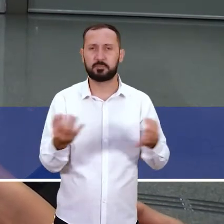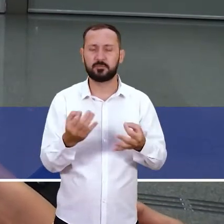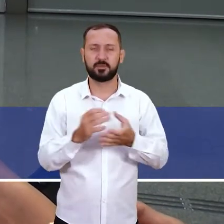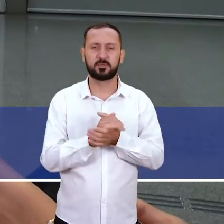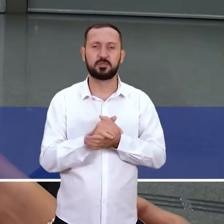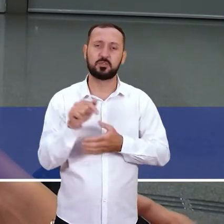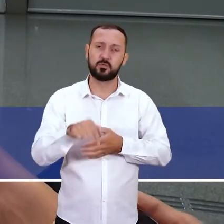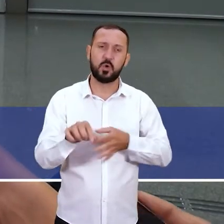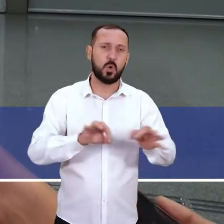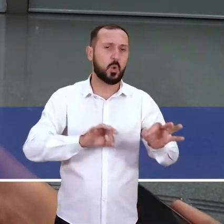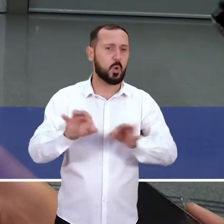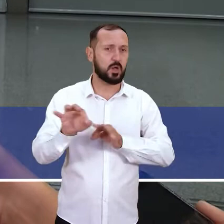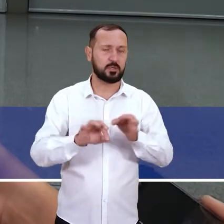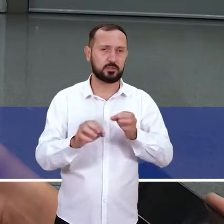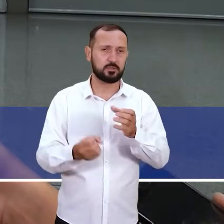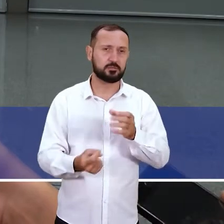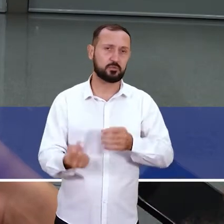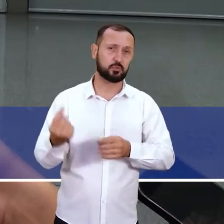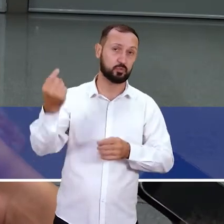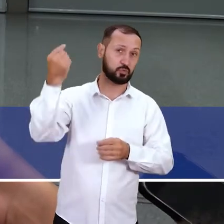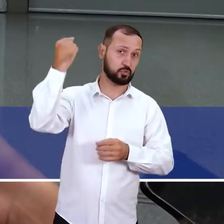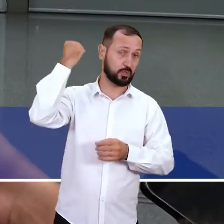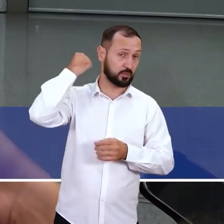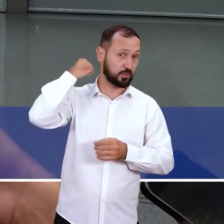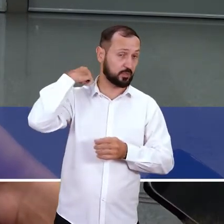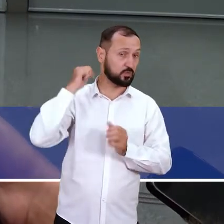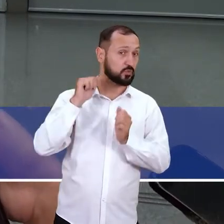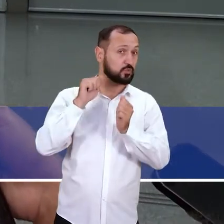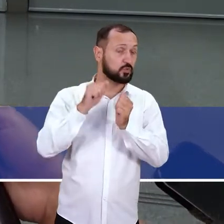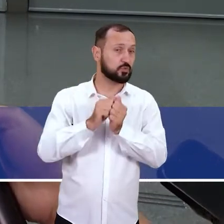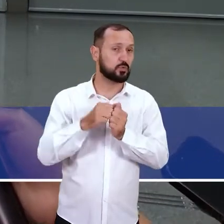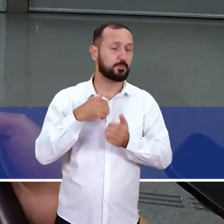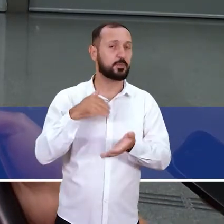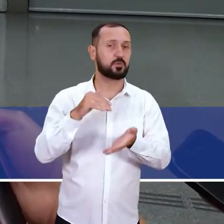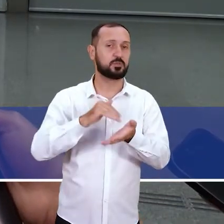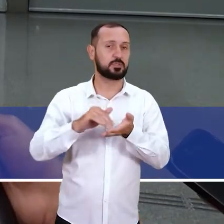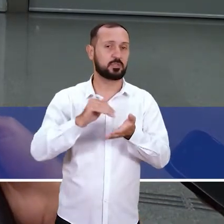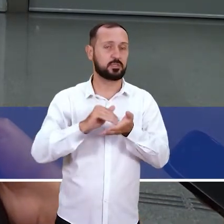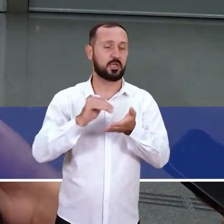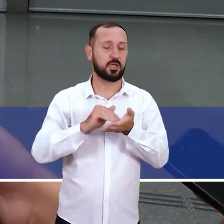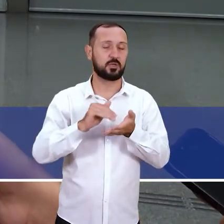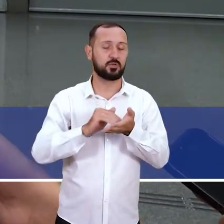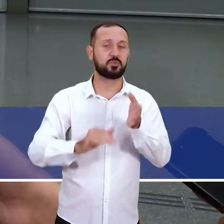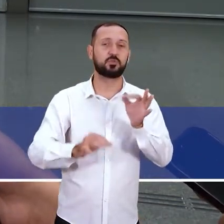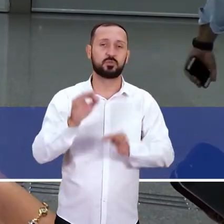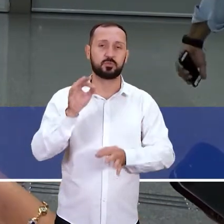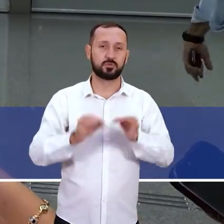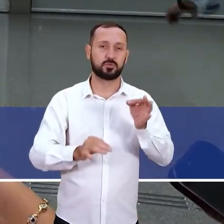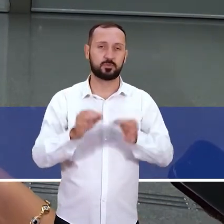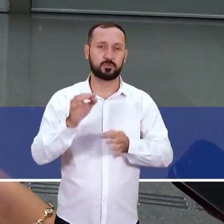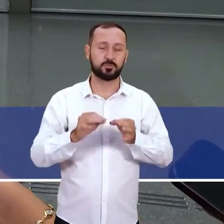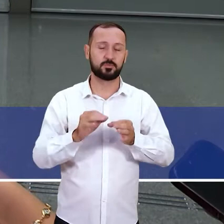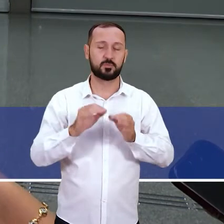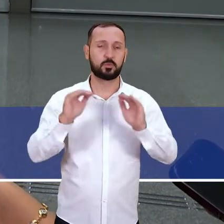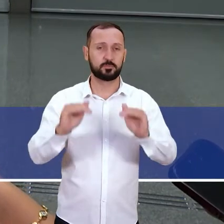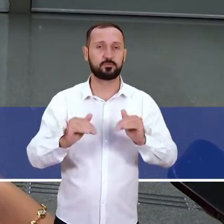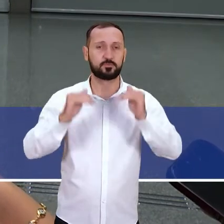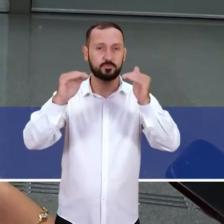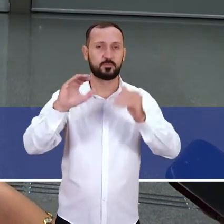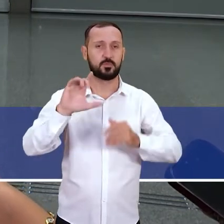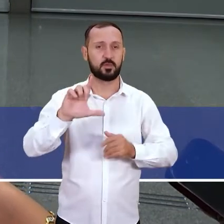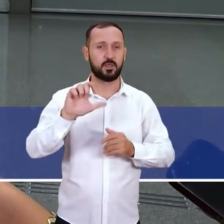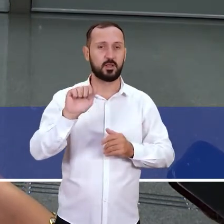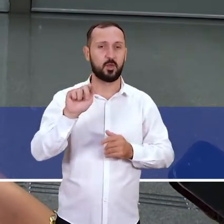Isso foi bolado e foi criado lá atrás pelo então secretário de Justiça, hoje desembargador Cláudio